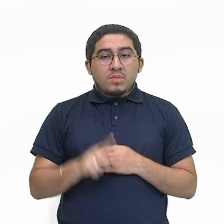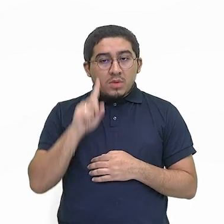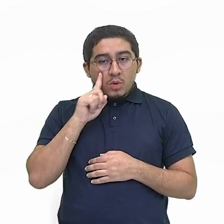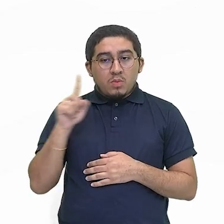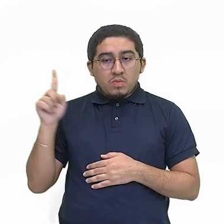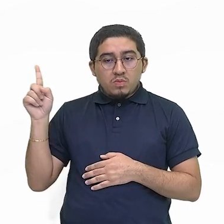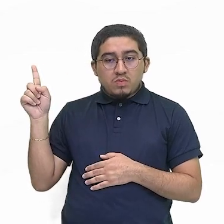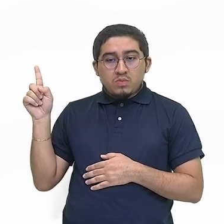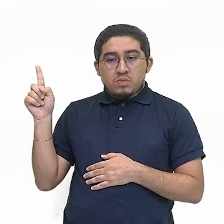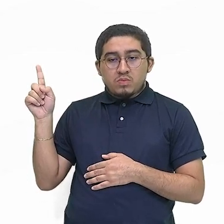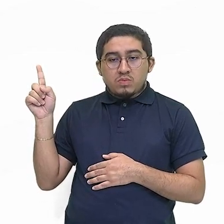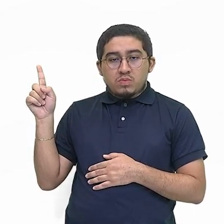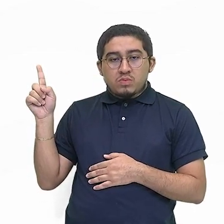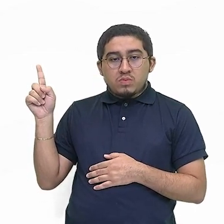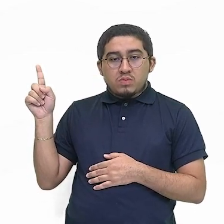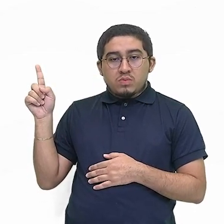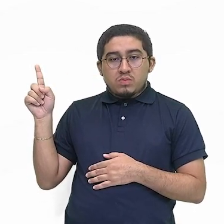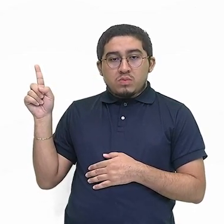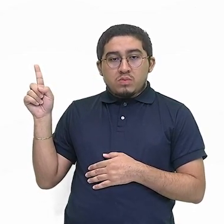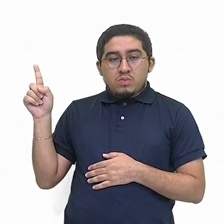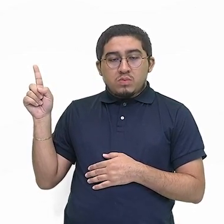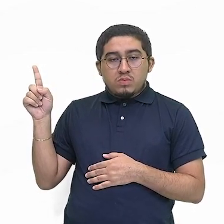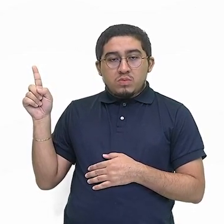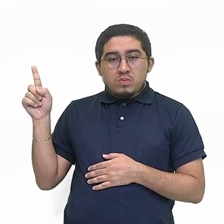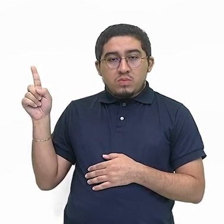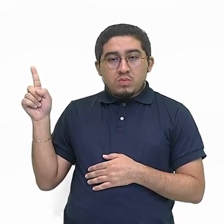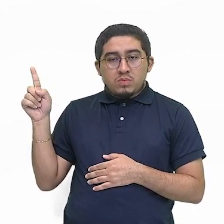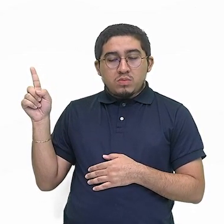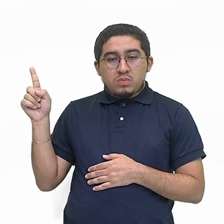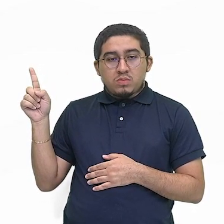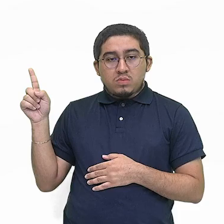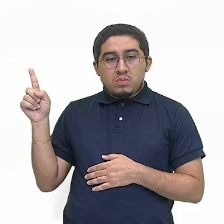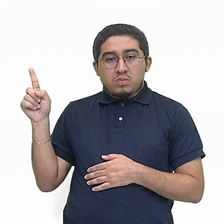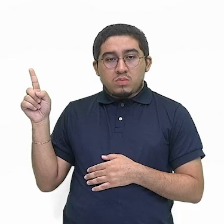né, que, com base, né,